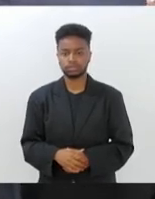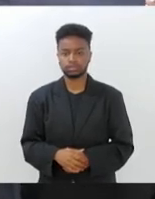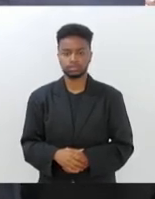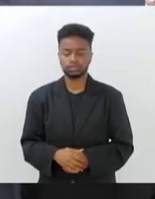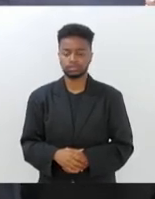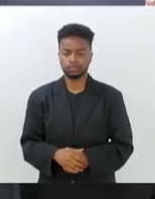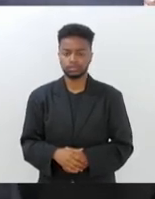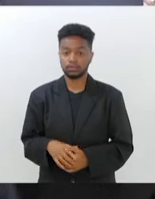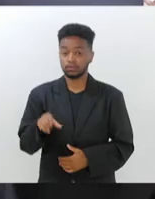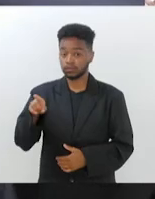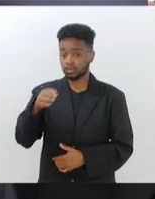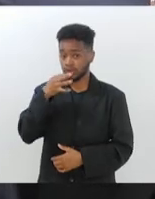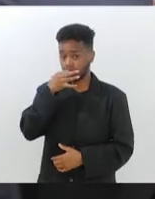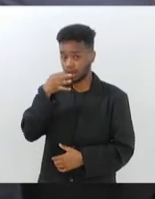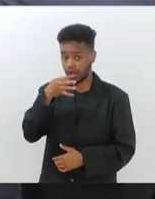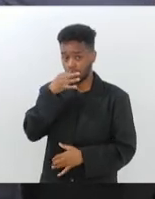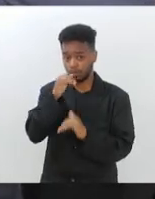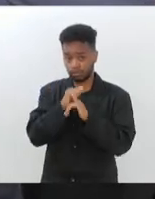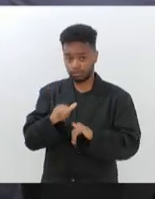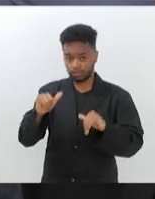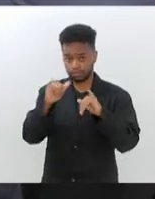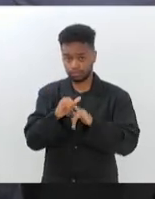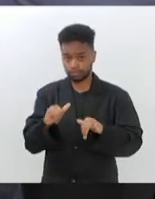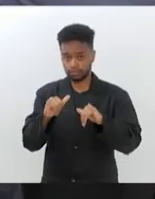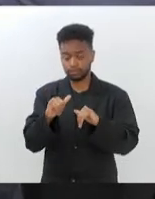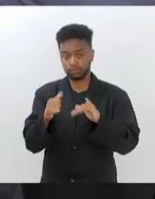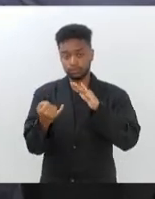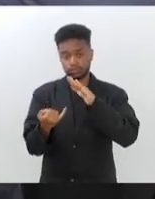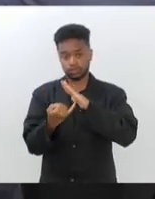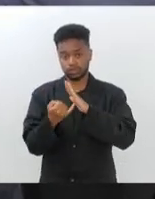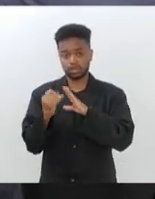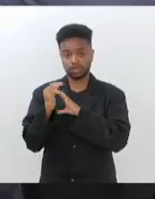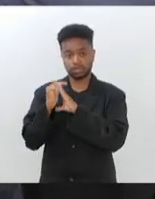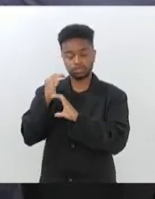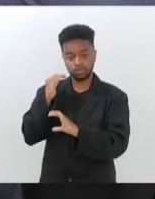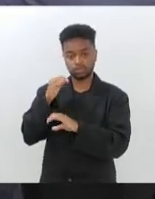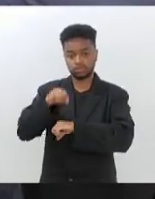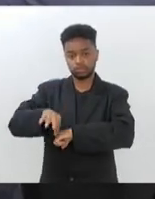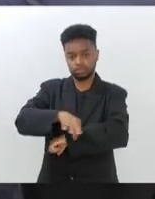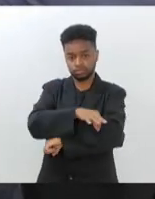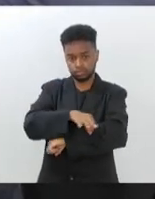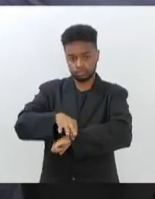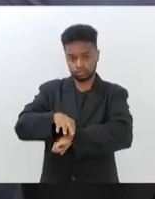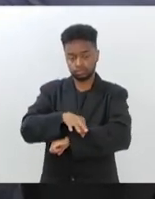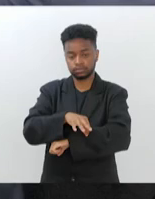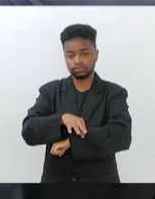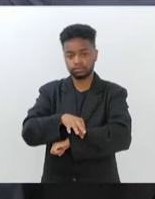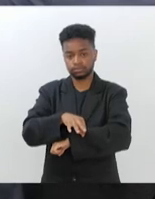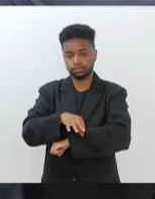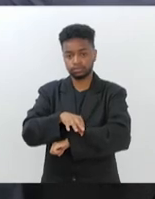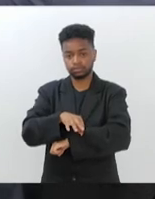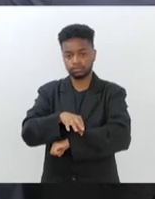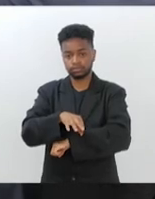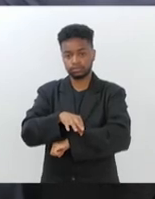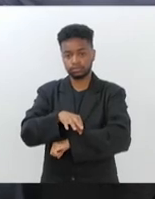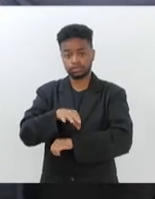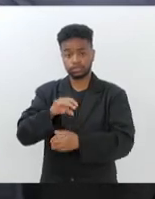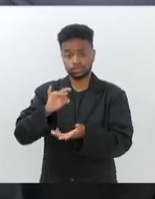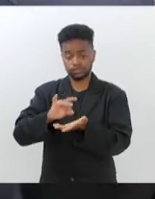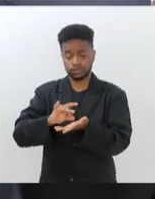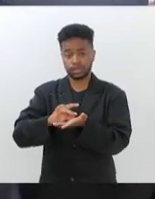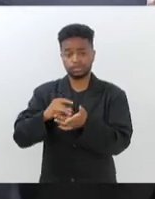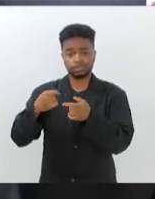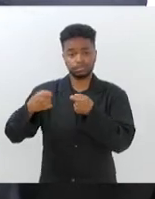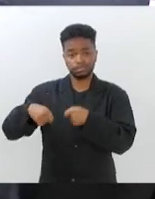sua argumentação o Instituto de Engenharia e arquitetura Na verdade ele